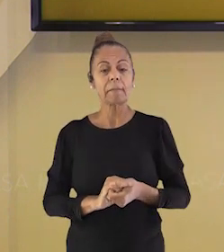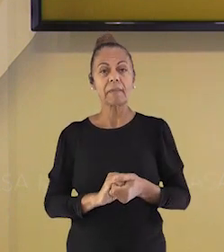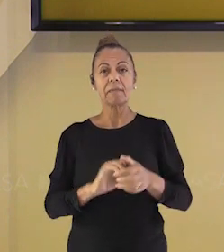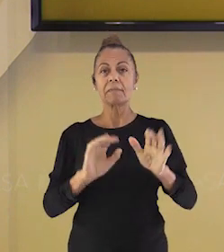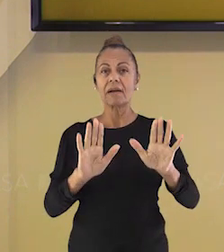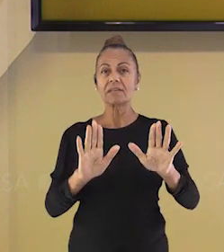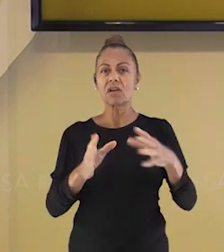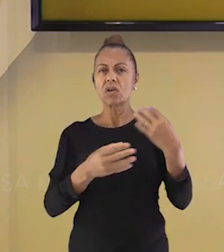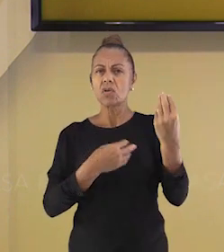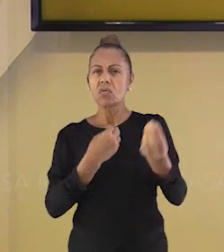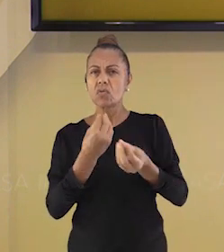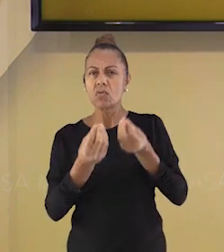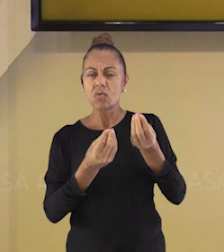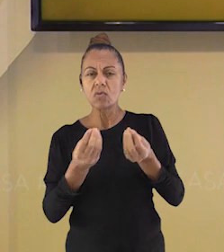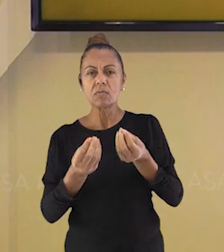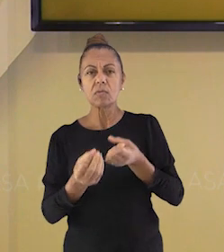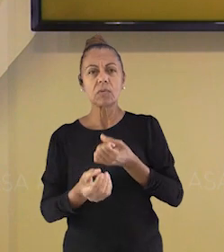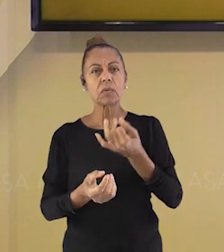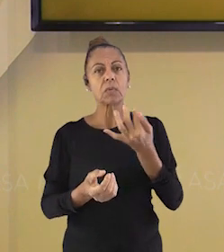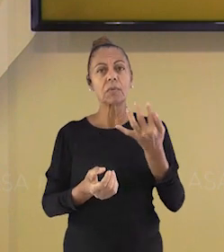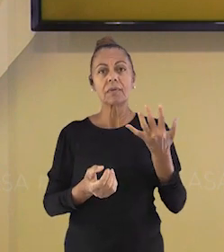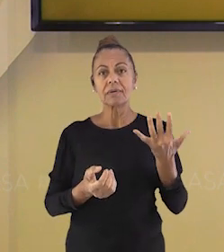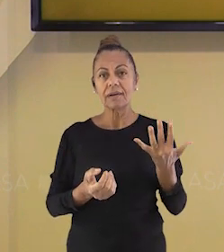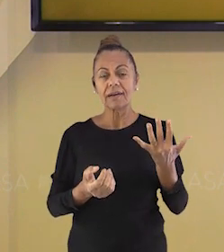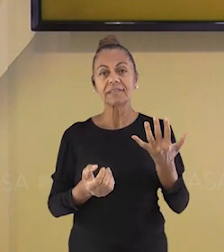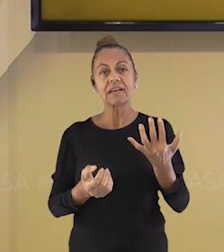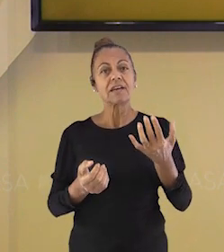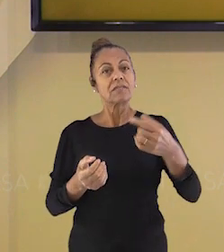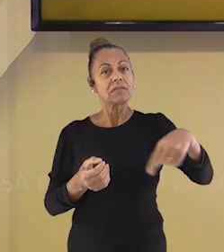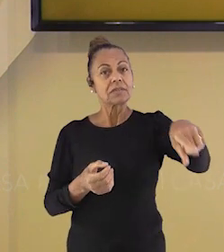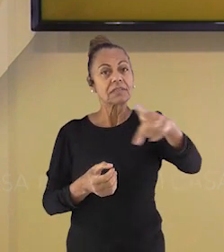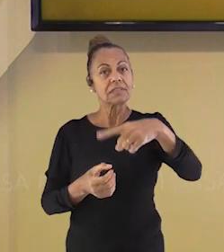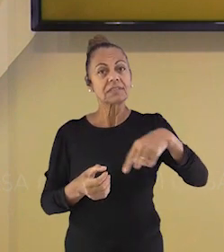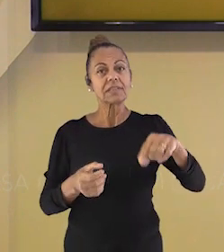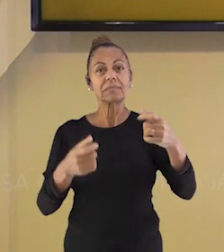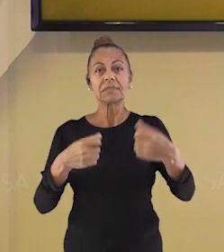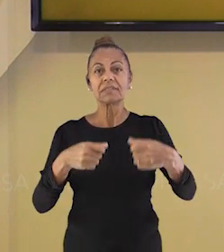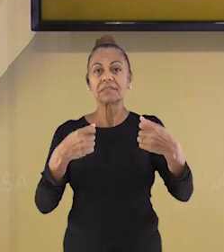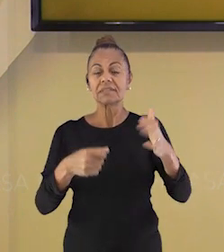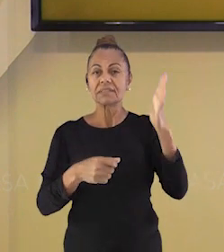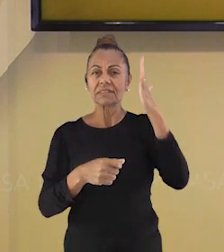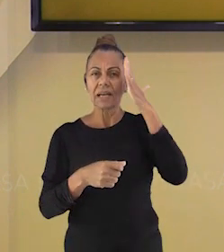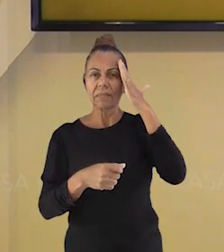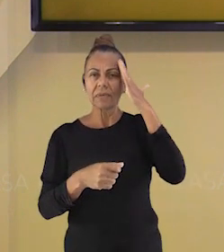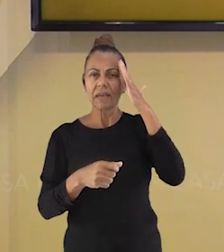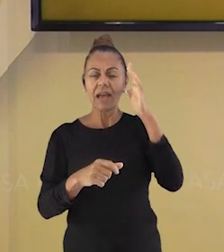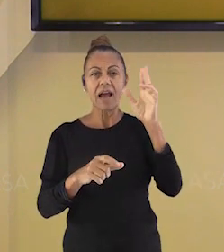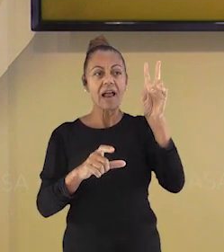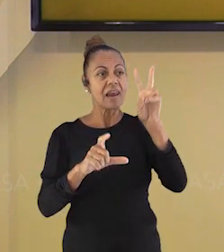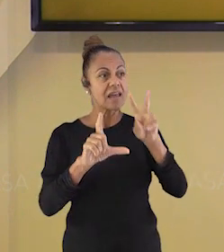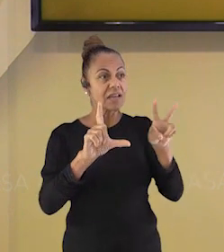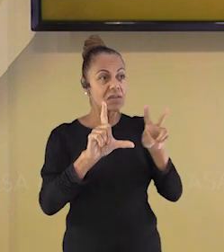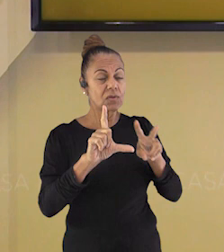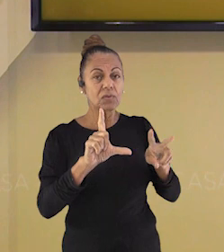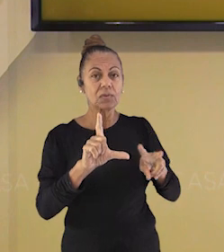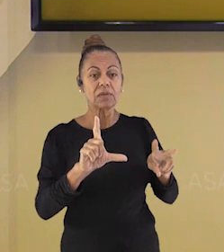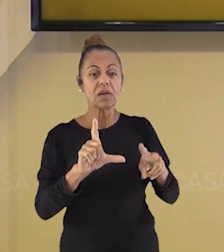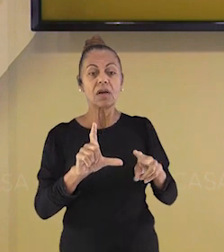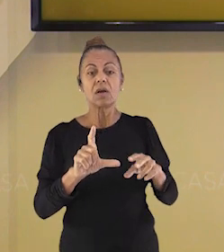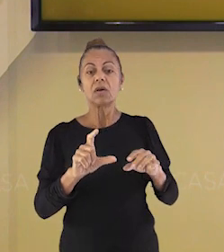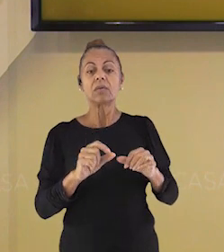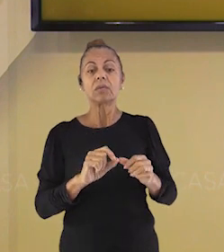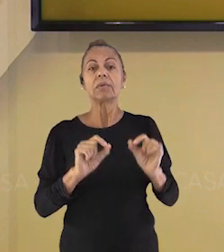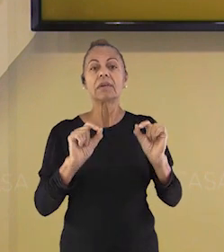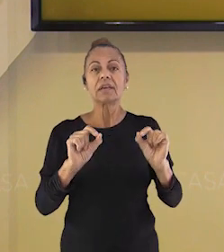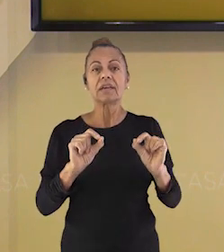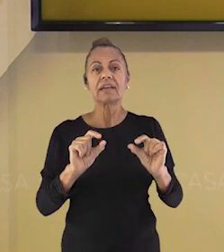contêm. Mas para saber quais são, você precisa fazer a leitura de um outro item muito importante que